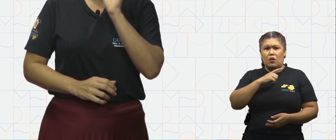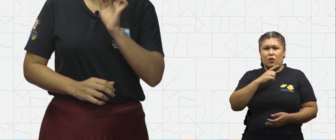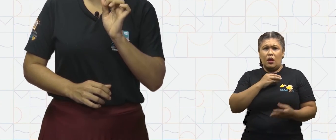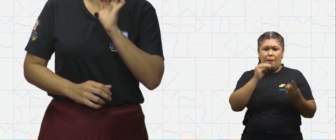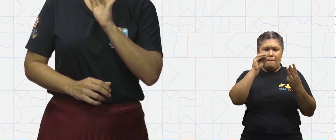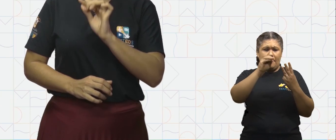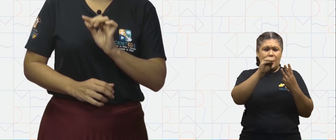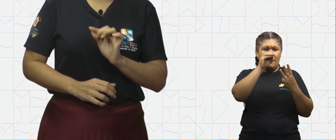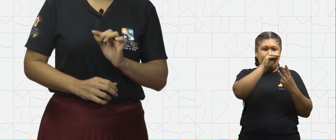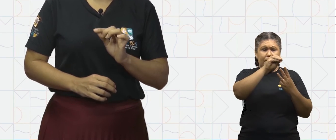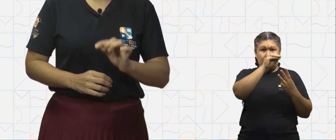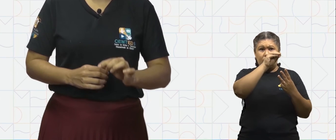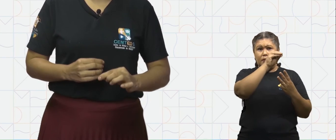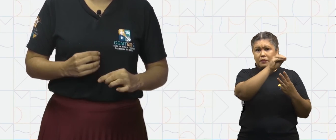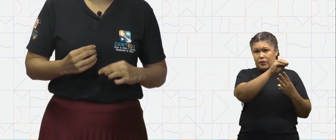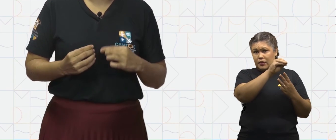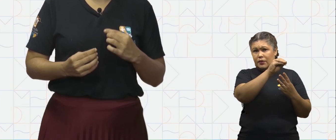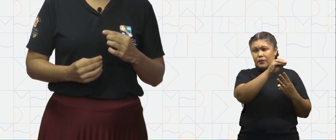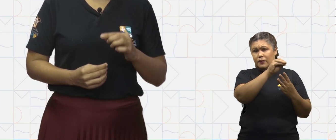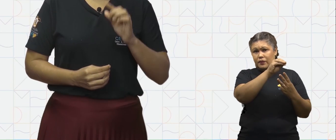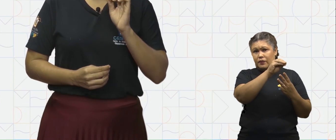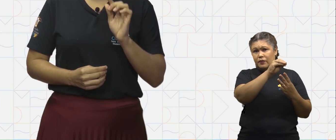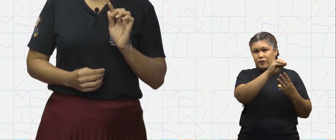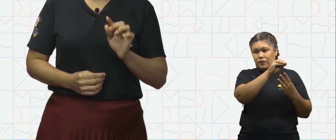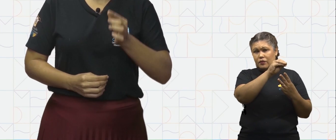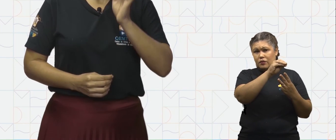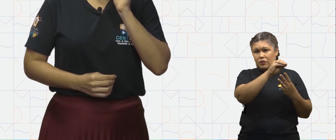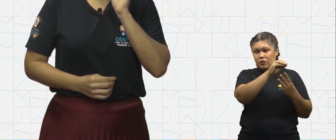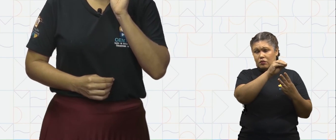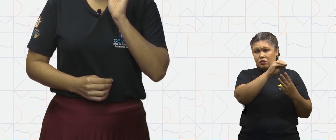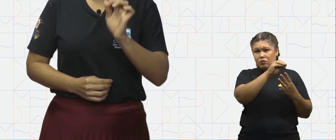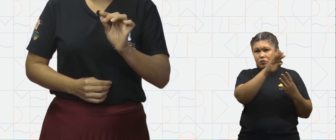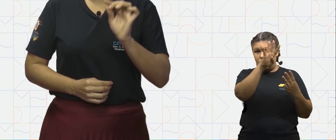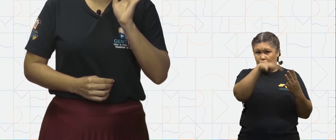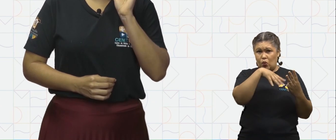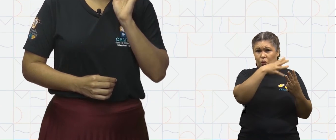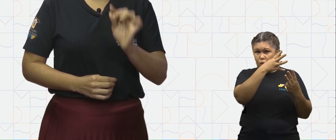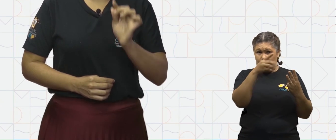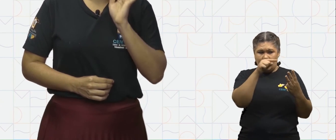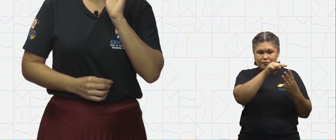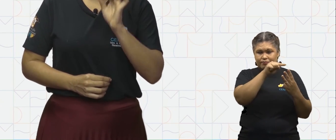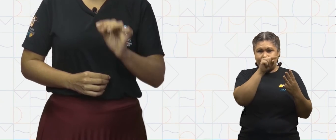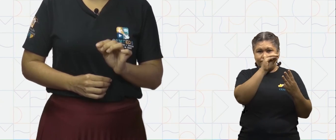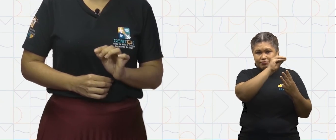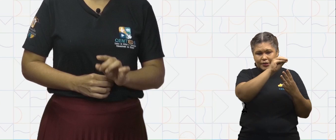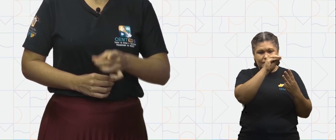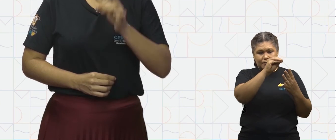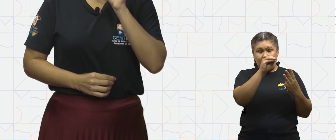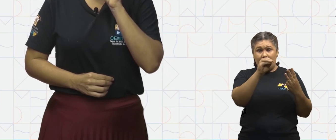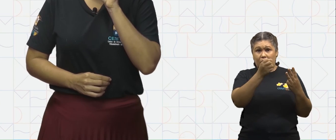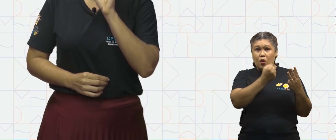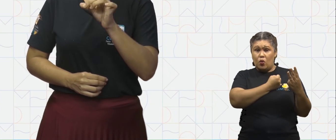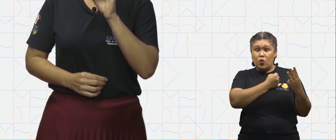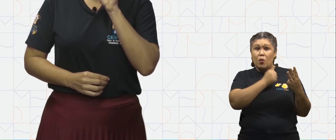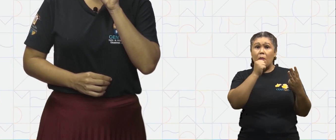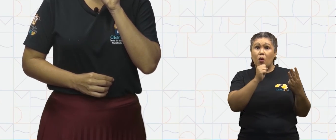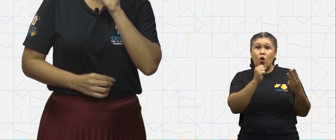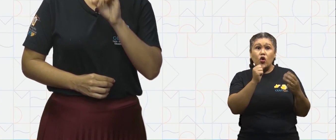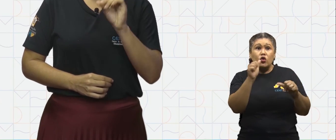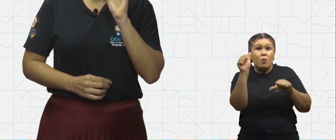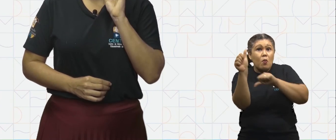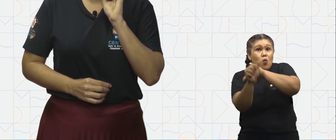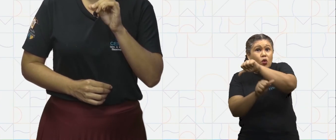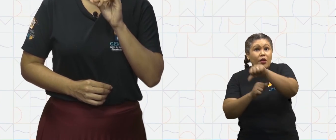estiver posicionado em diferentes lugares no quadro valor-lugar, terá